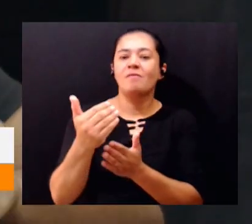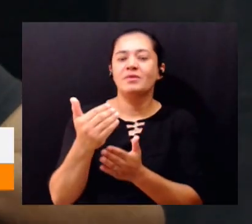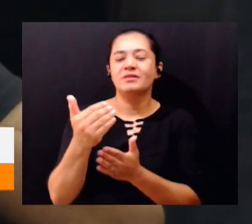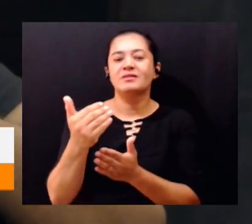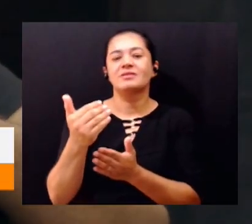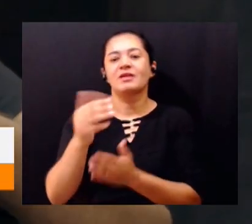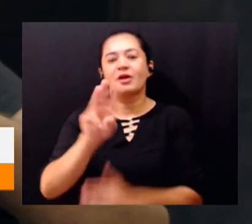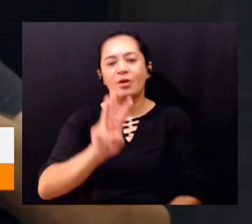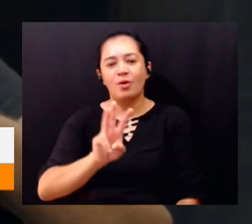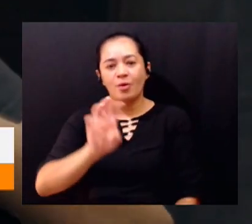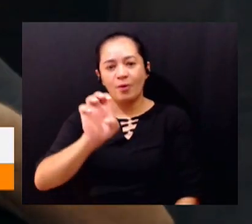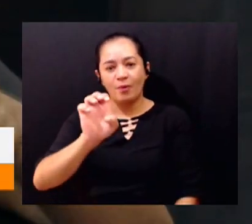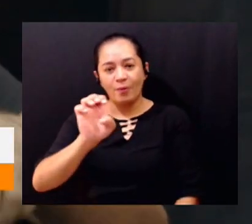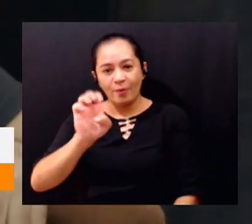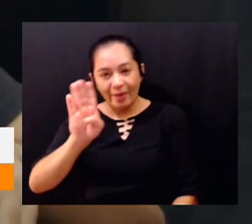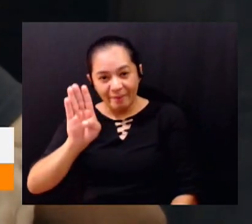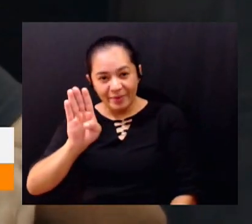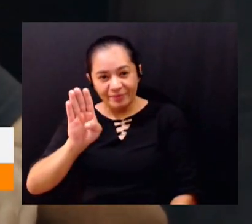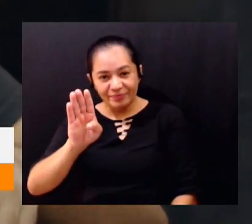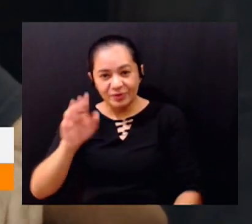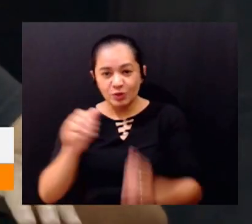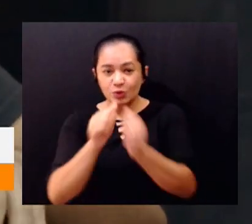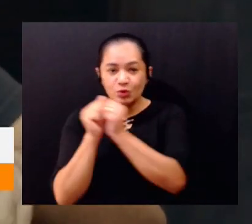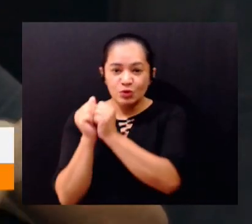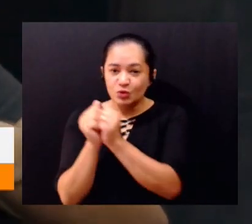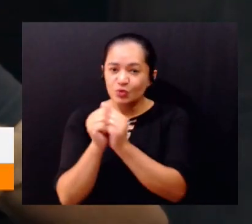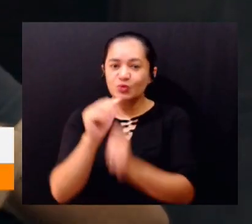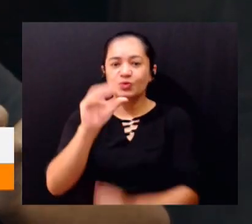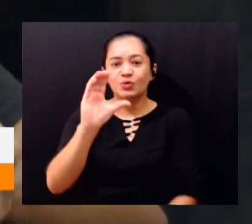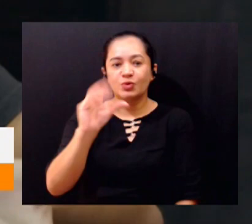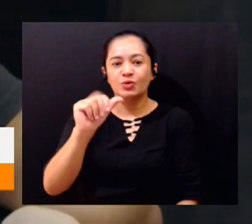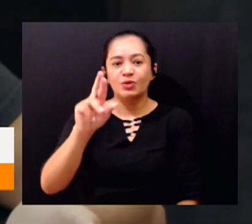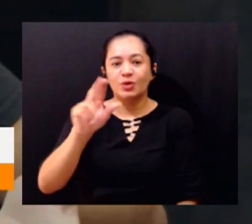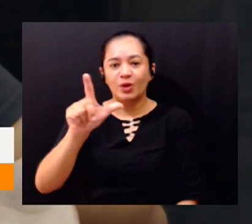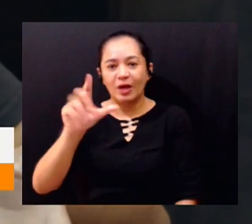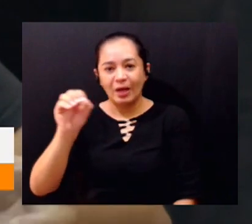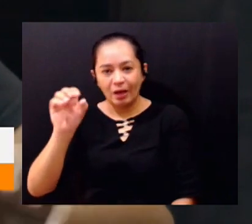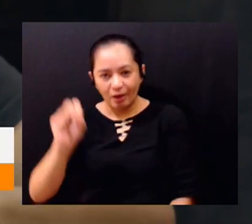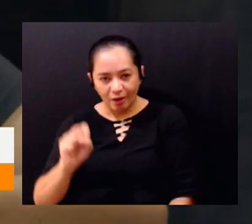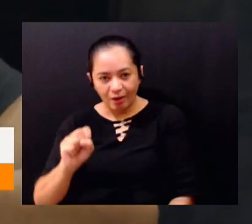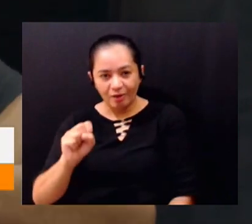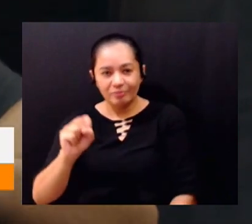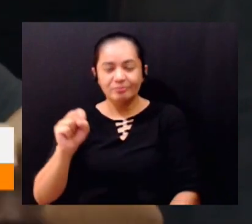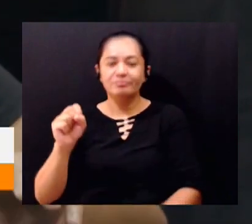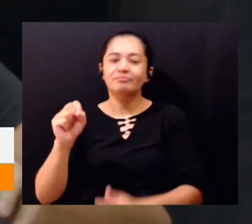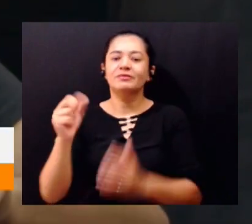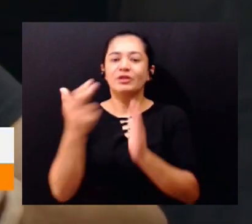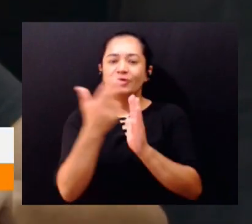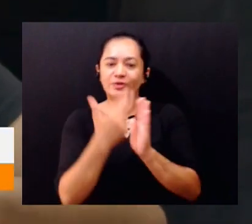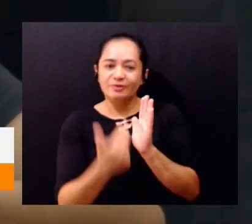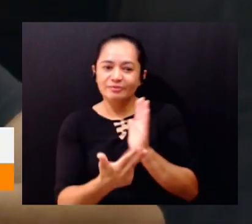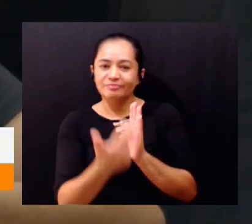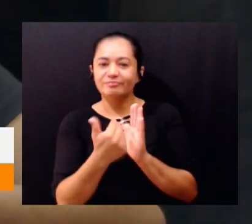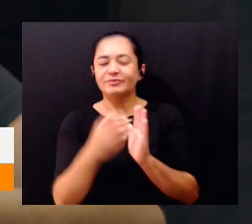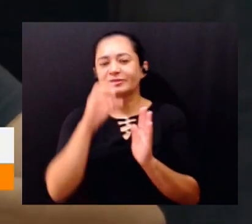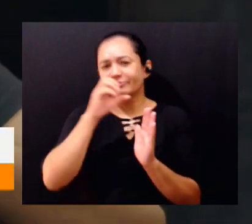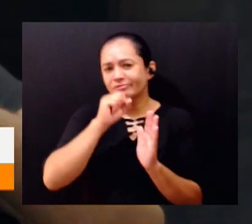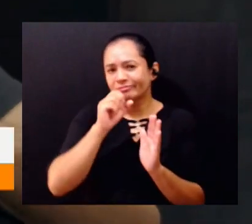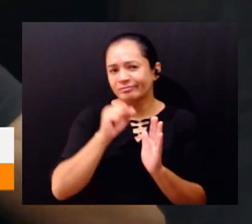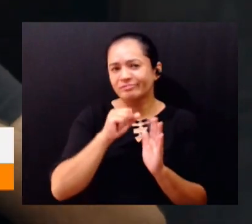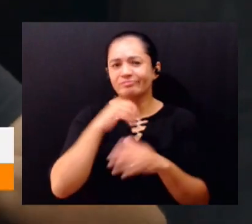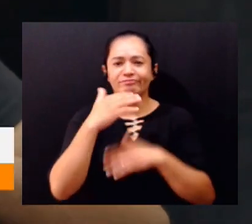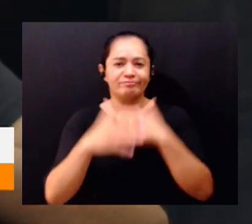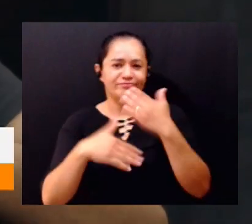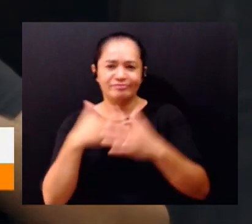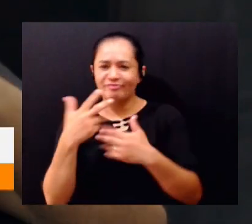fazer tirinhas junto com o Carlos Ruas, que também é um quadrinista nacional, que faz o Sábado Qualquer, que tem o Deus, o Luciraldo lá e tal. Ele até é